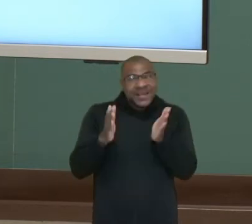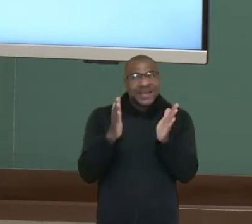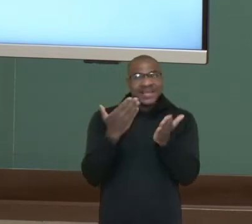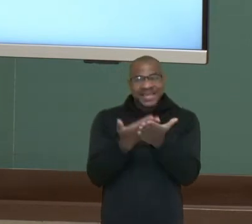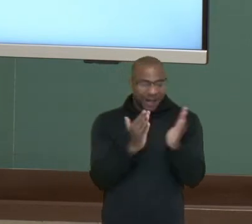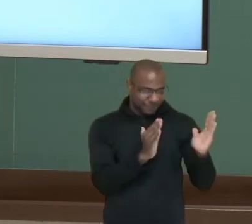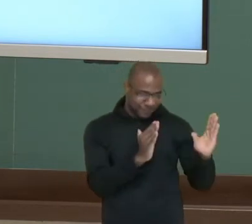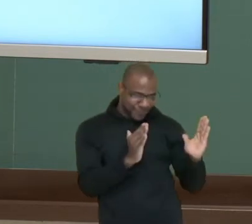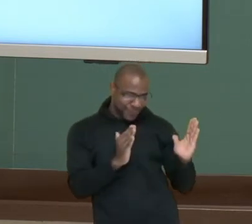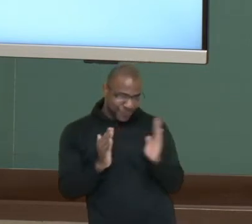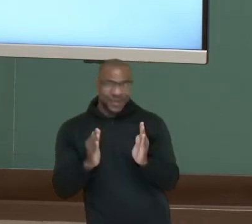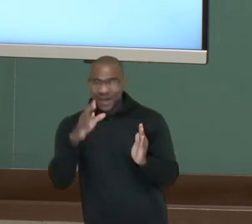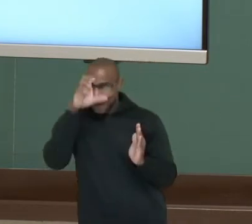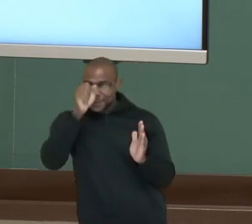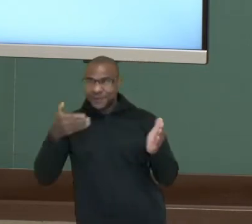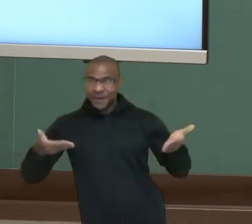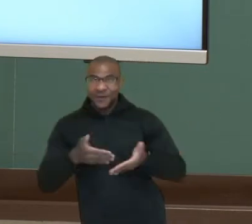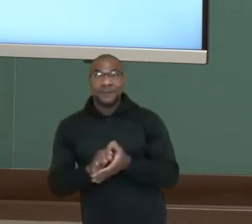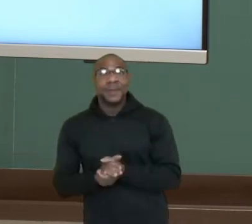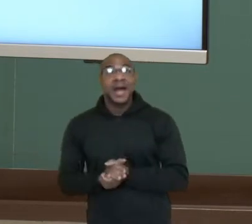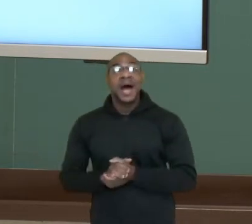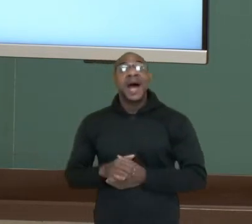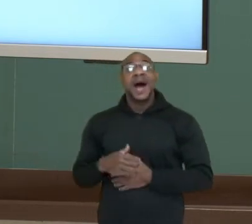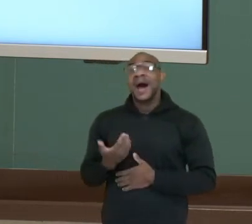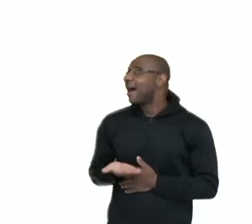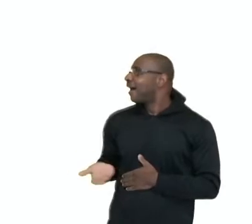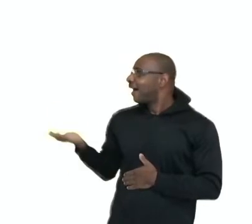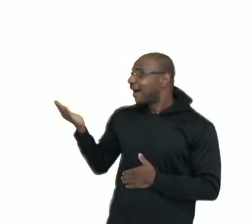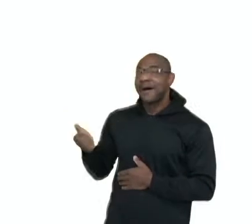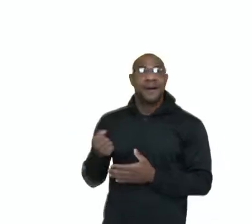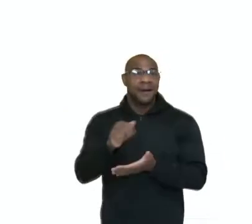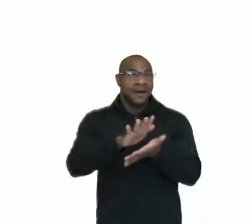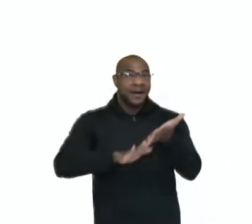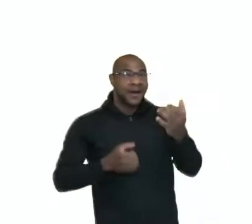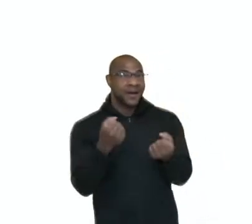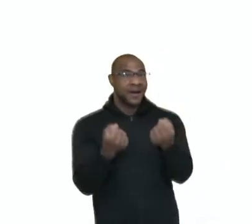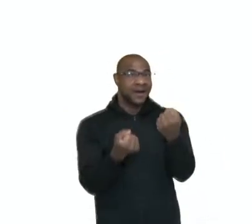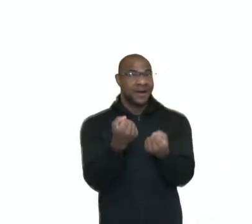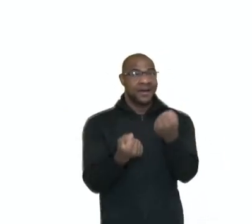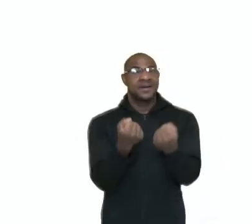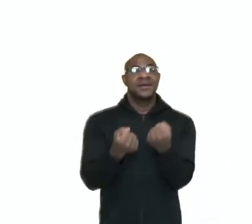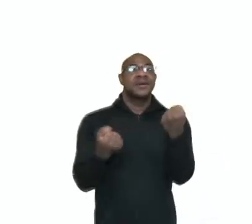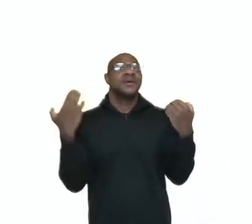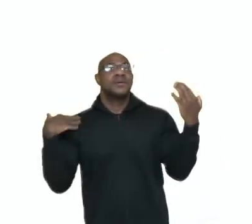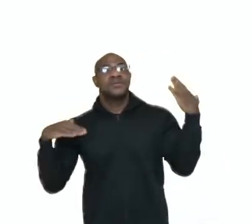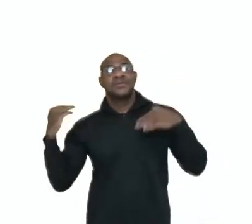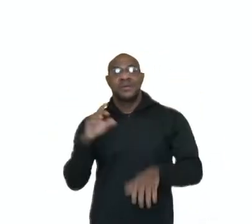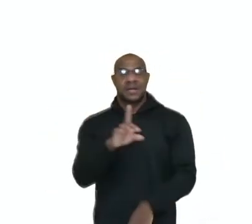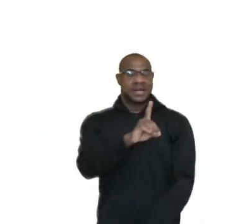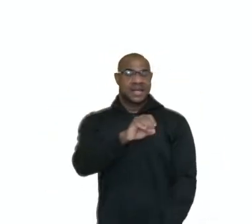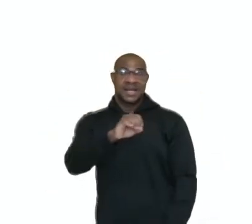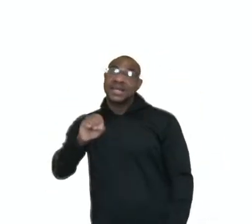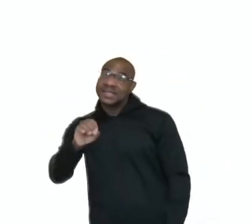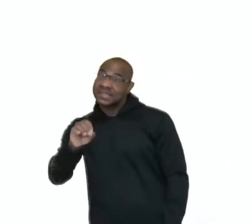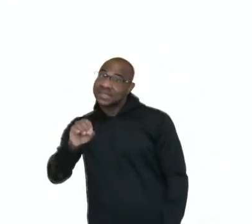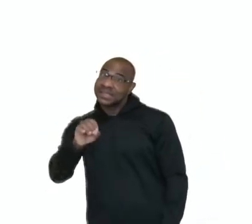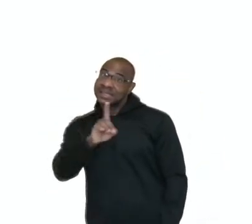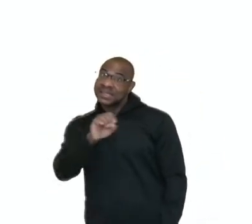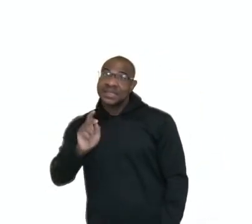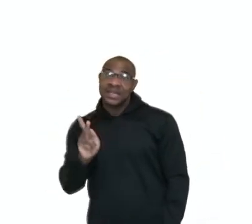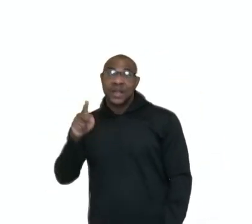o que é que você já entendeu. Neste primeiro exercício, um carro está viajando a 100 km por hora.